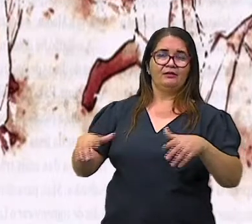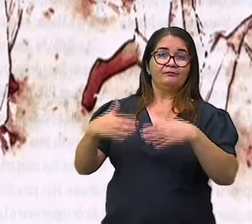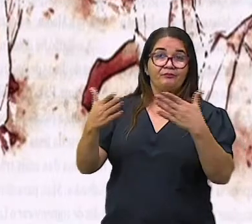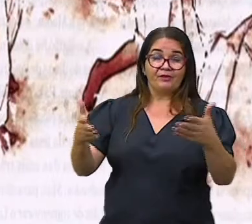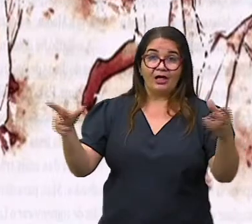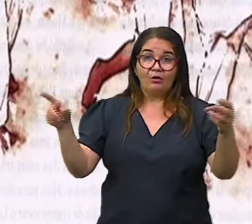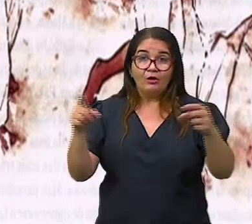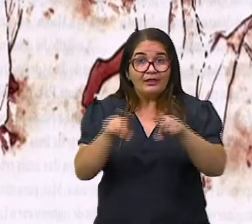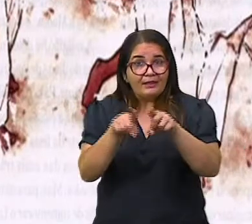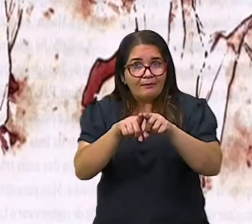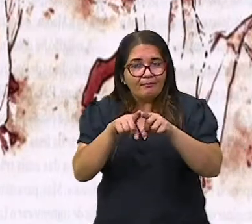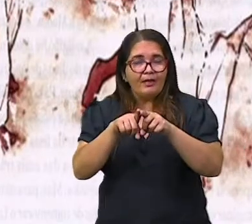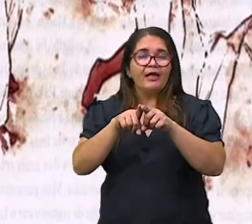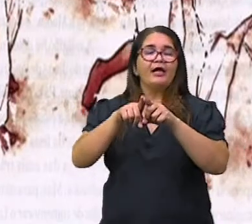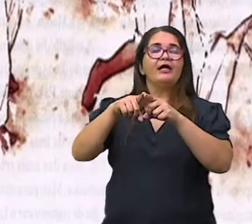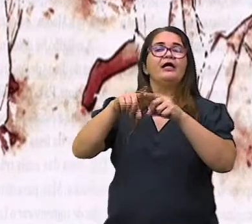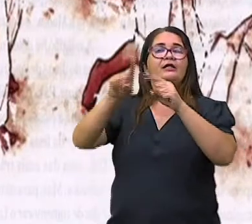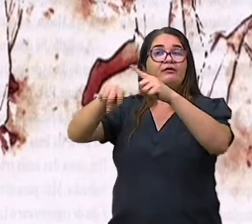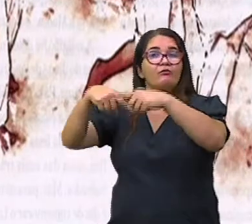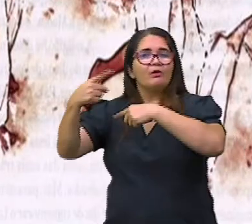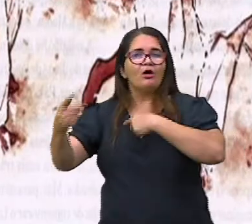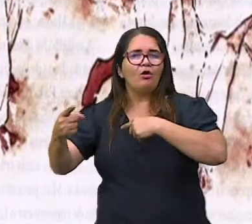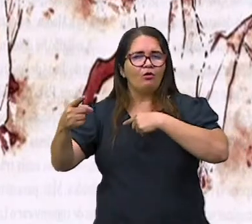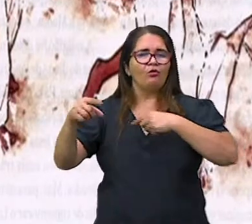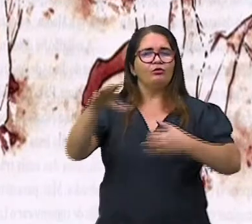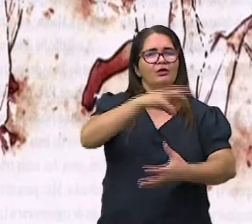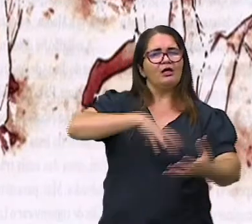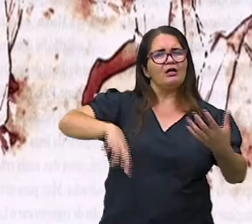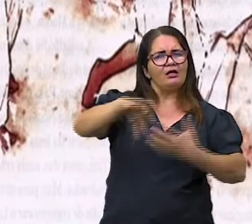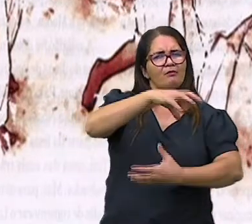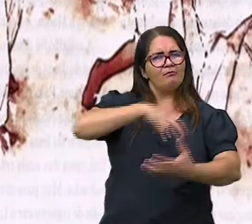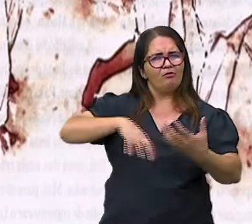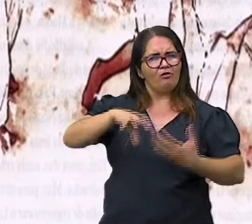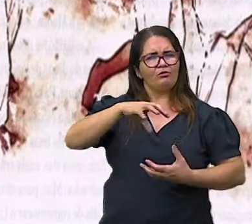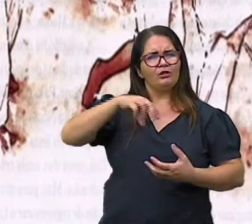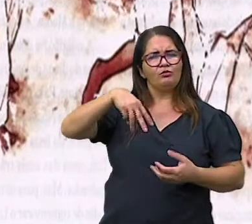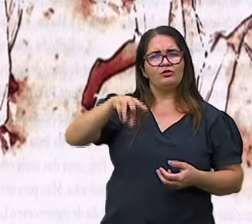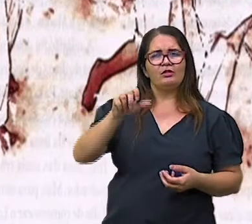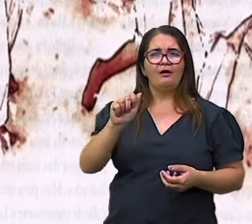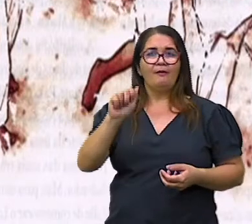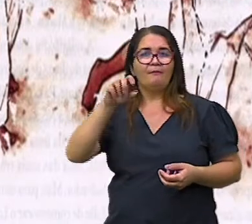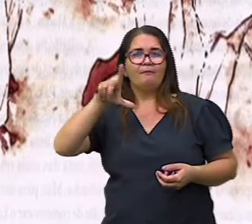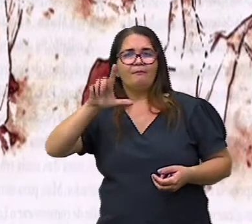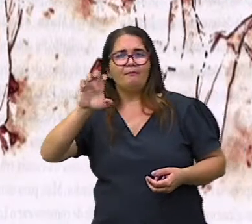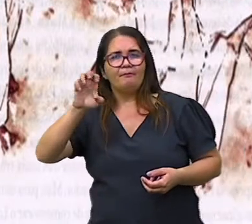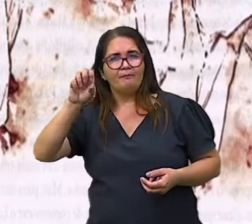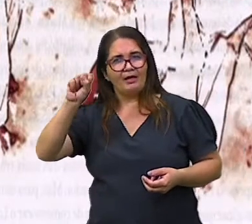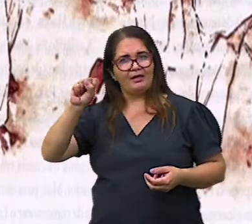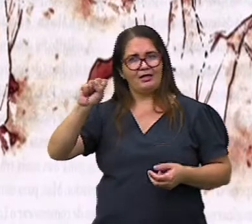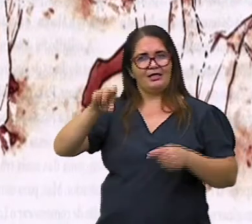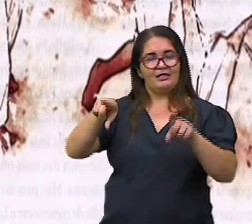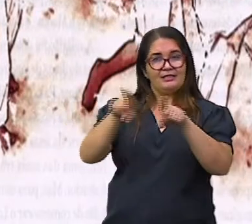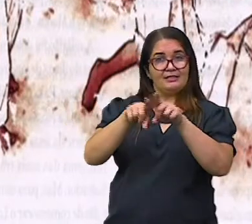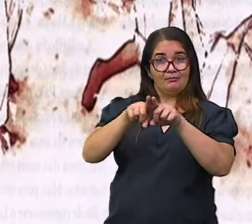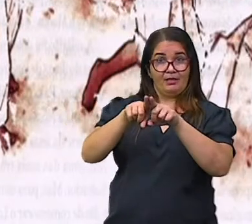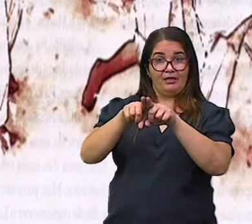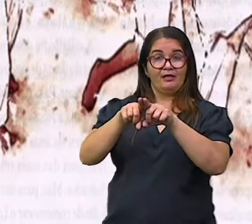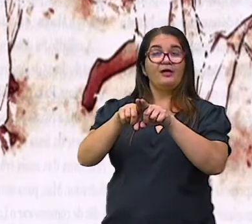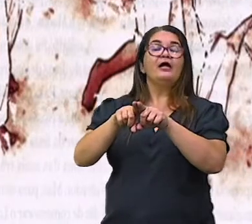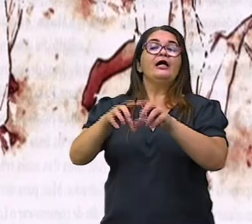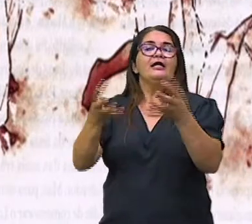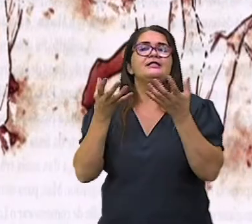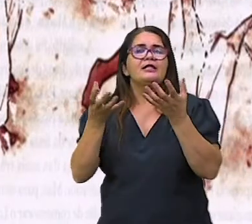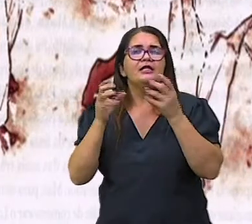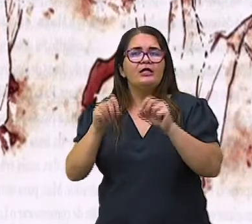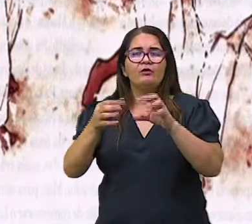de Salvador e do Brasil. A forma de resistência contra a opressão e a escravidão